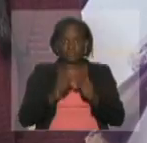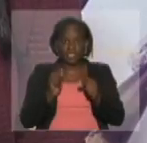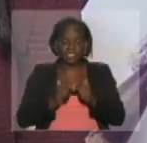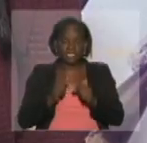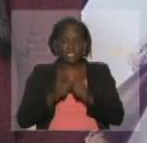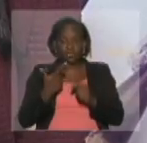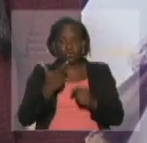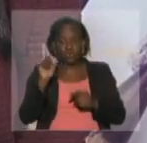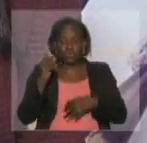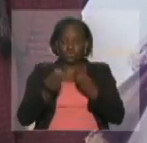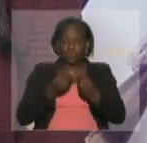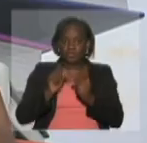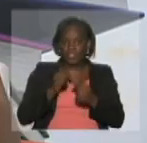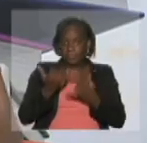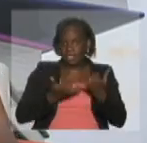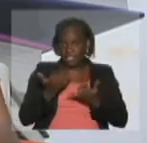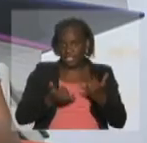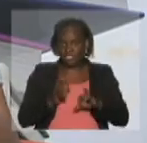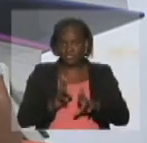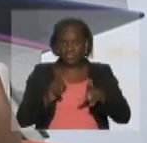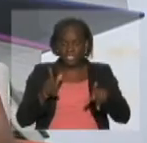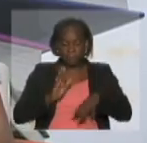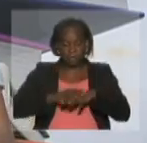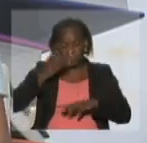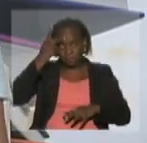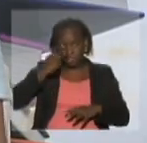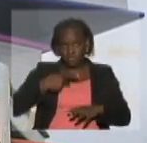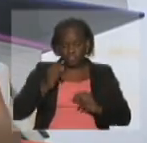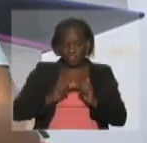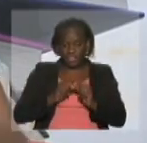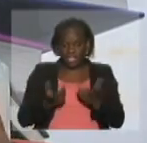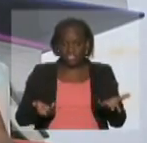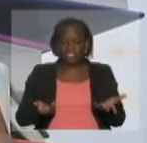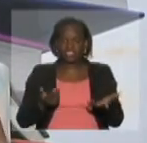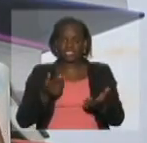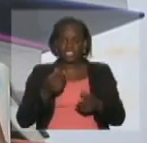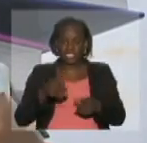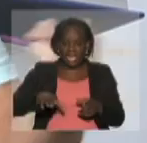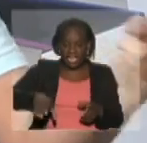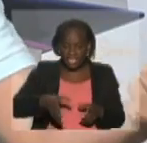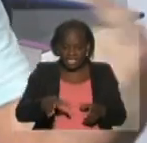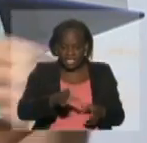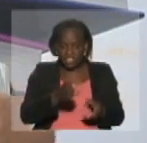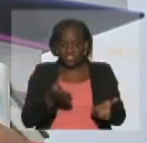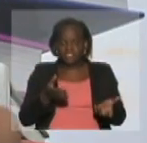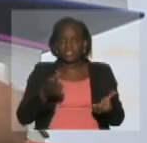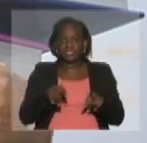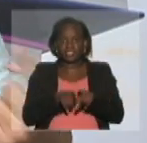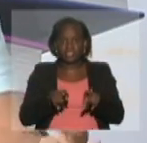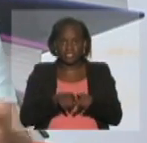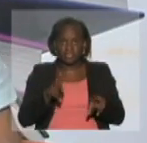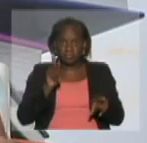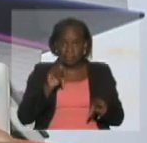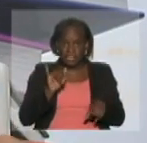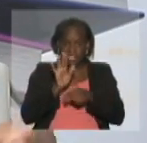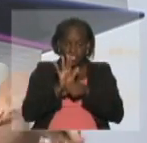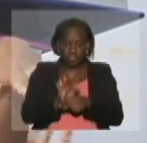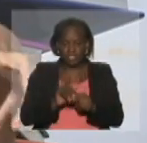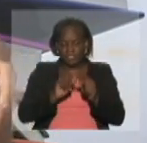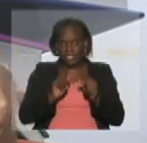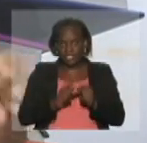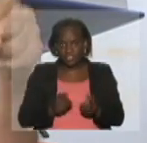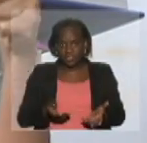esse outro modo do brincar artesanal, de fazer o brinquedo, de fazer o carrinho e de o pai ajudar a construir